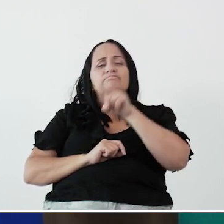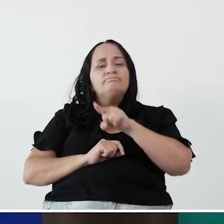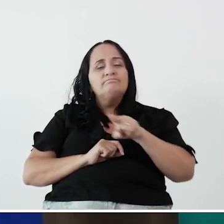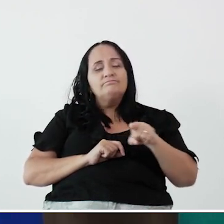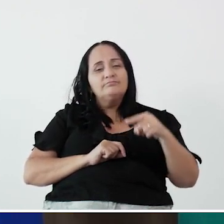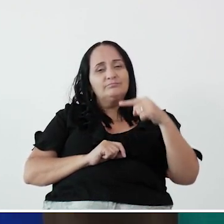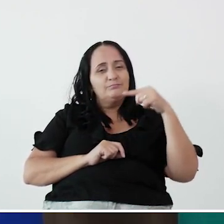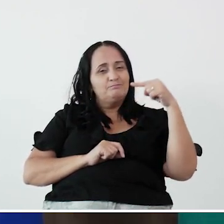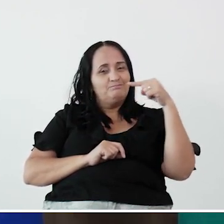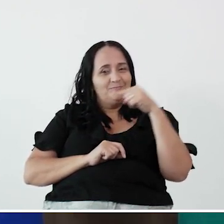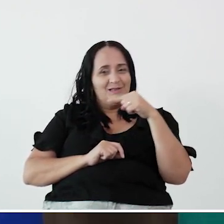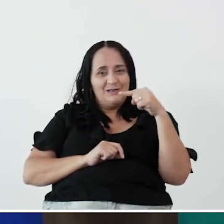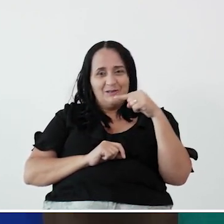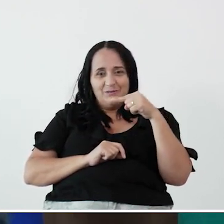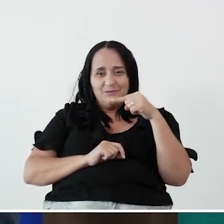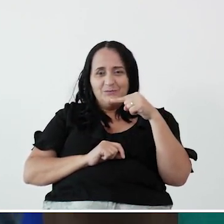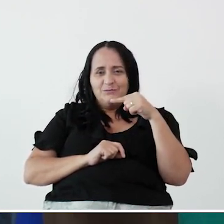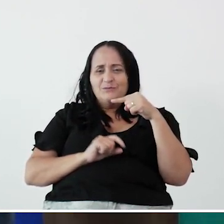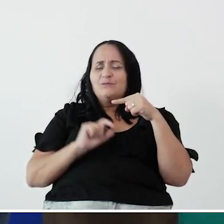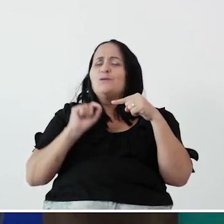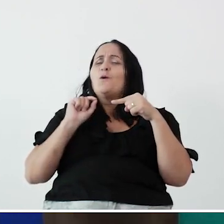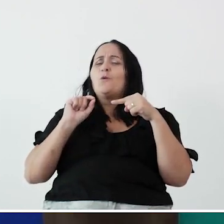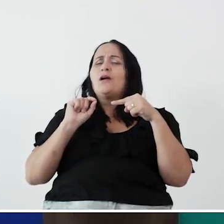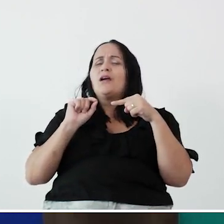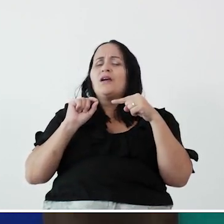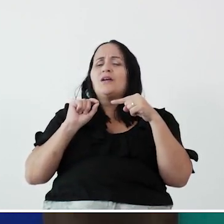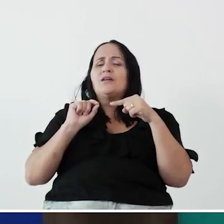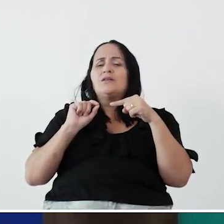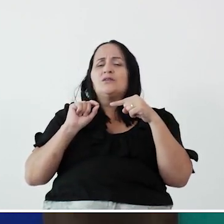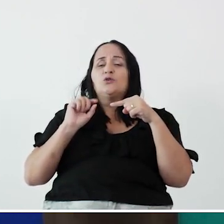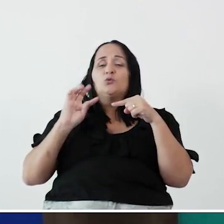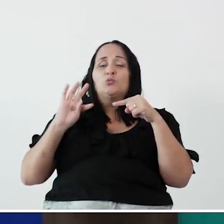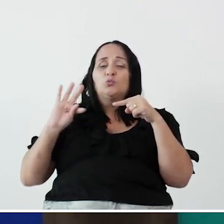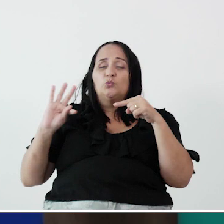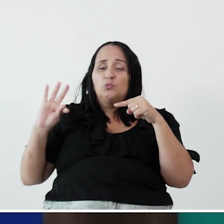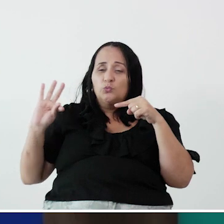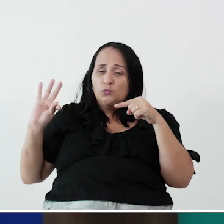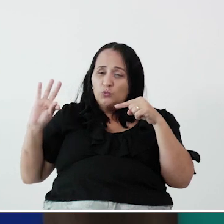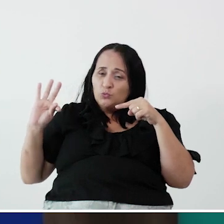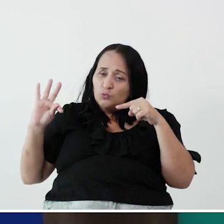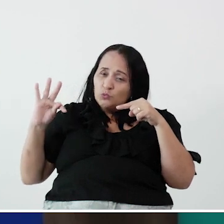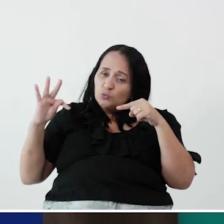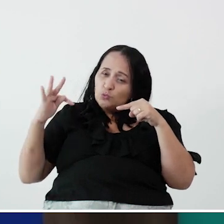Quais são os elementos desse subconjunto? Todos os negativos,